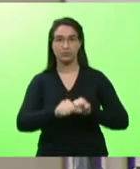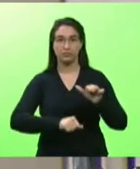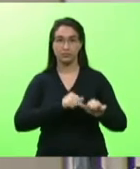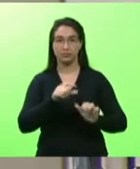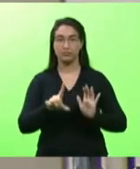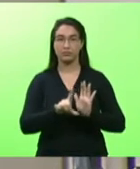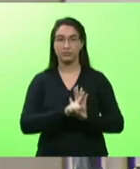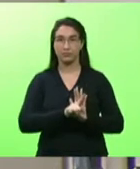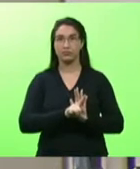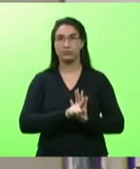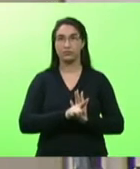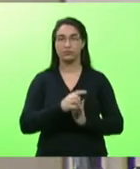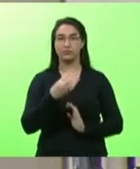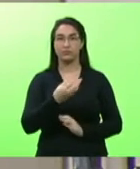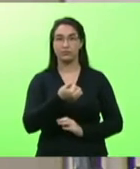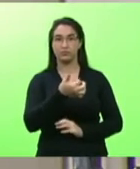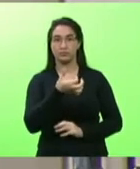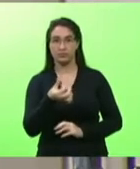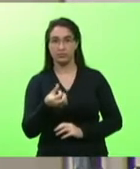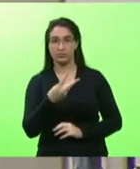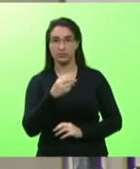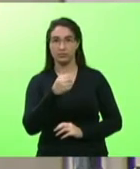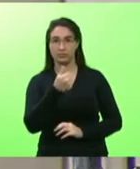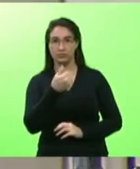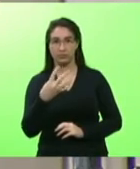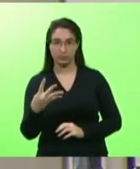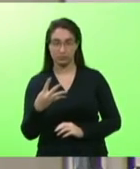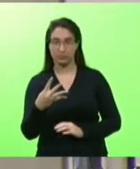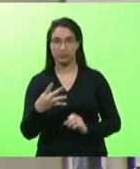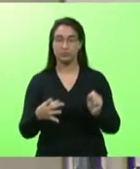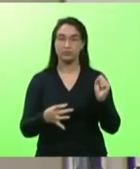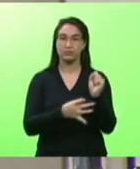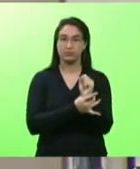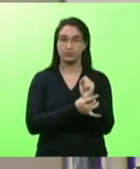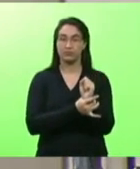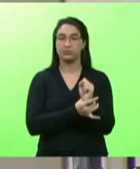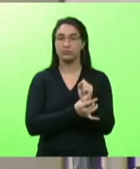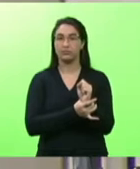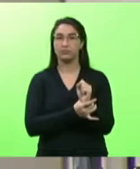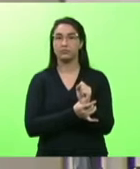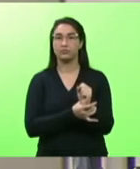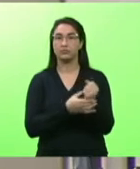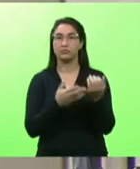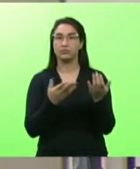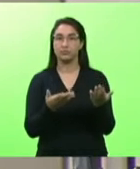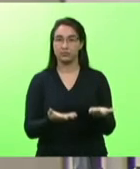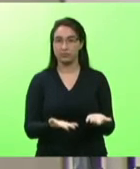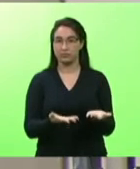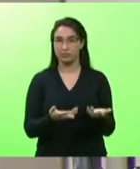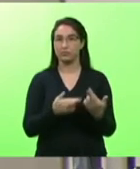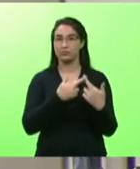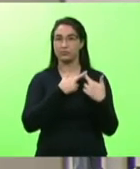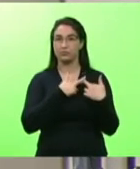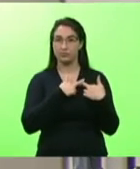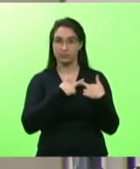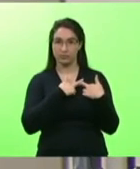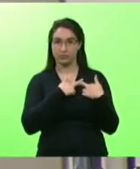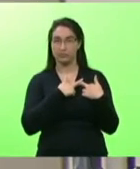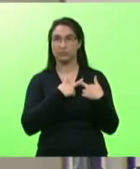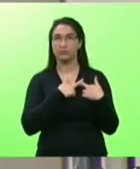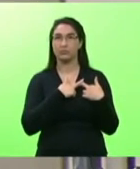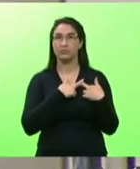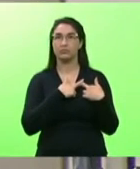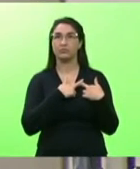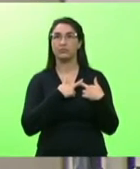16383 2014 para para fins de assegurar a custódia especial nos casos de recuperação